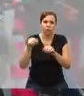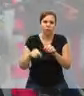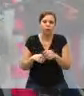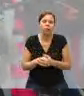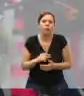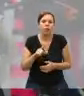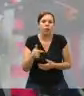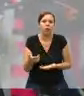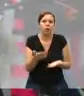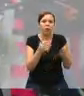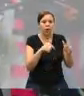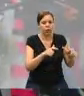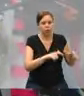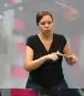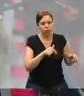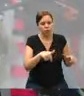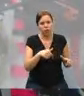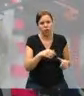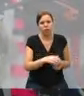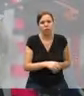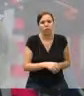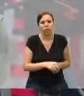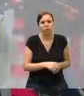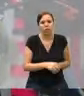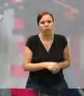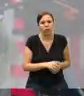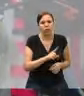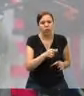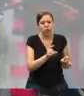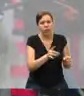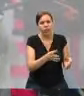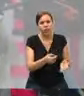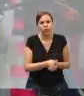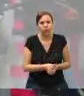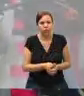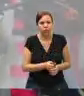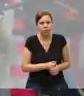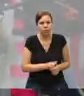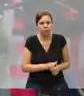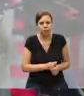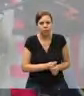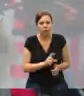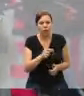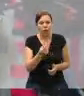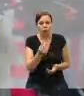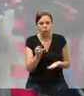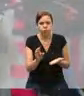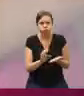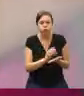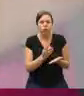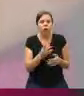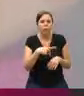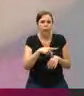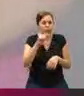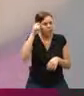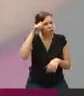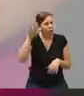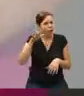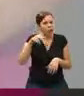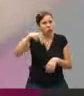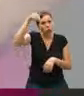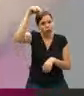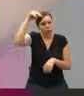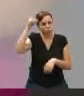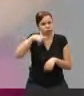para o térreo, para ser vendido, e aí esse dinheiro é revertido para a África e para o Nordeste também. A ONG que